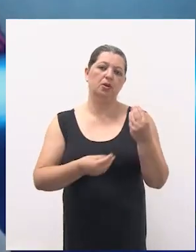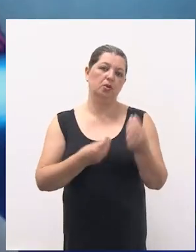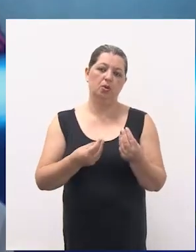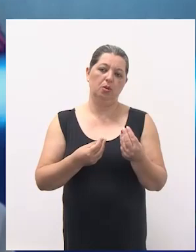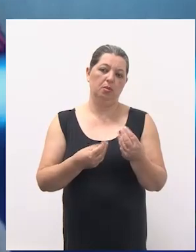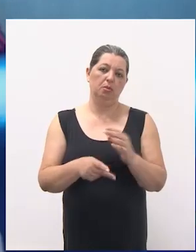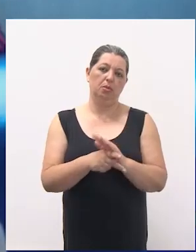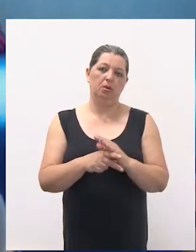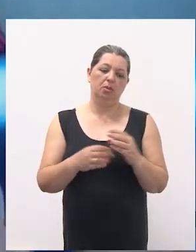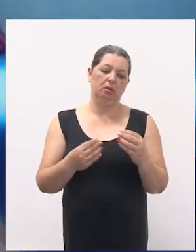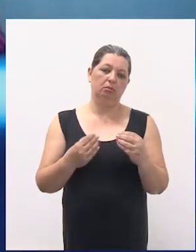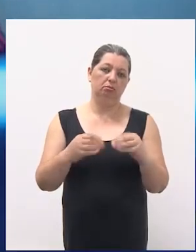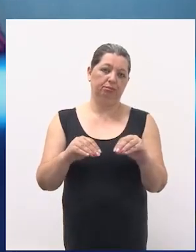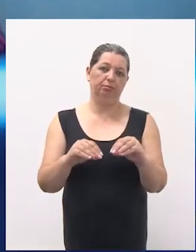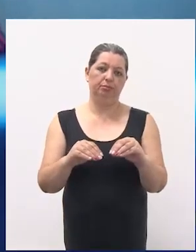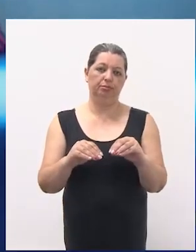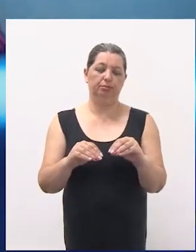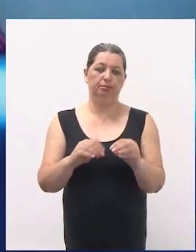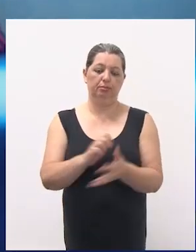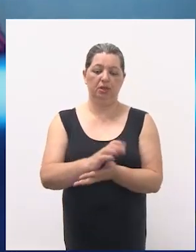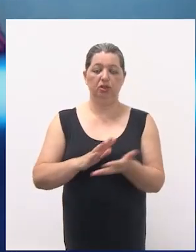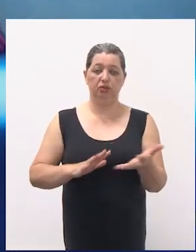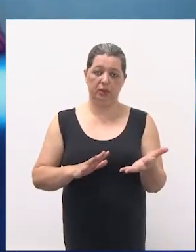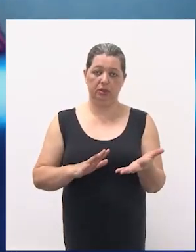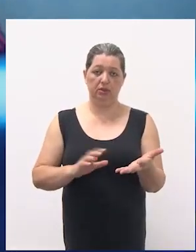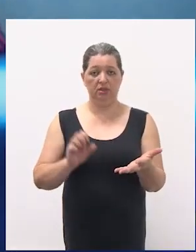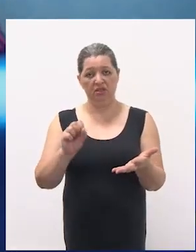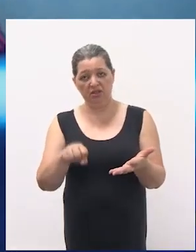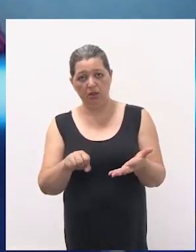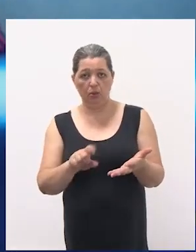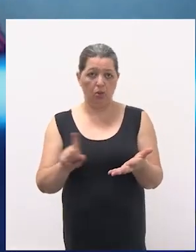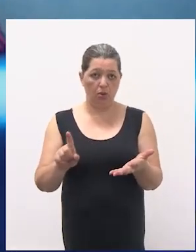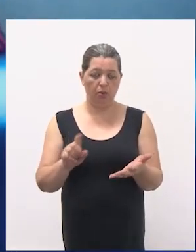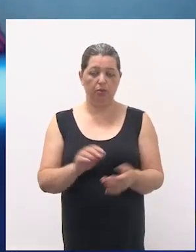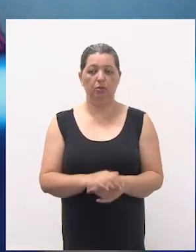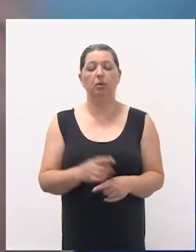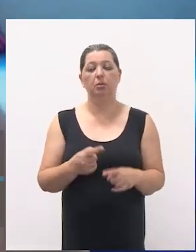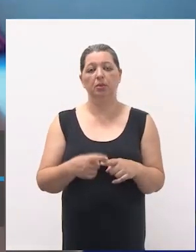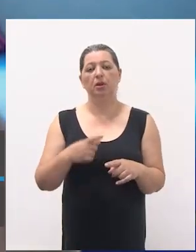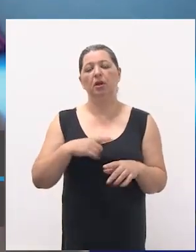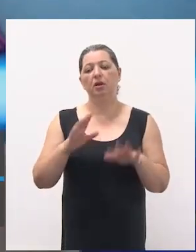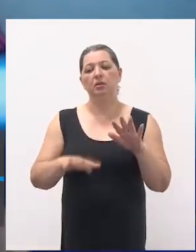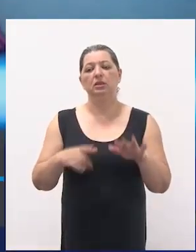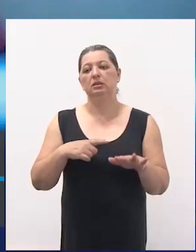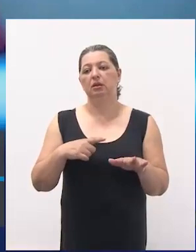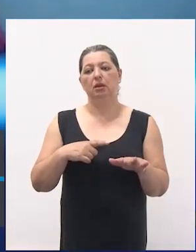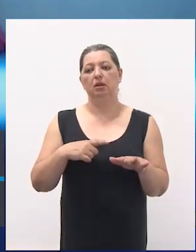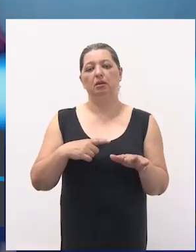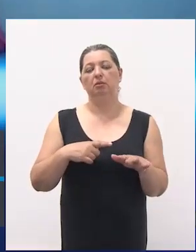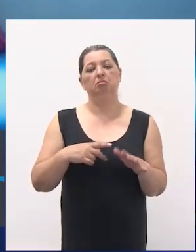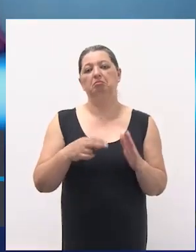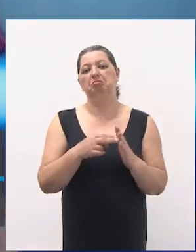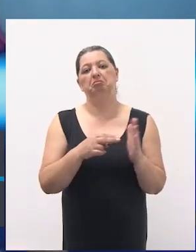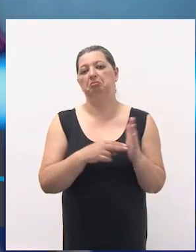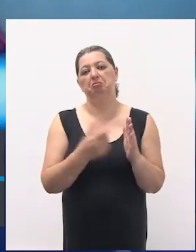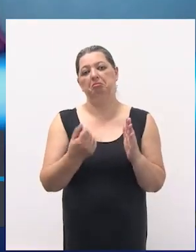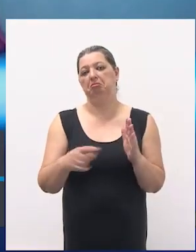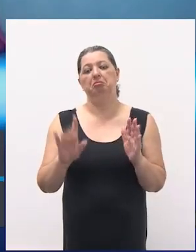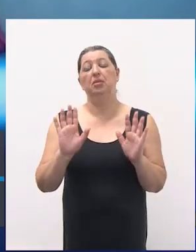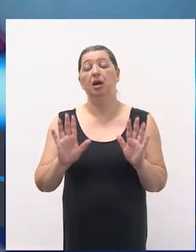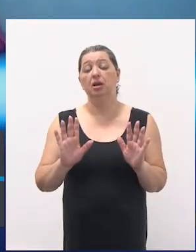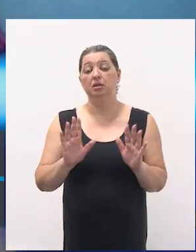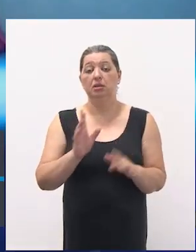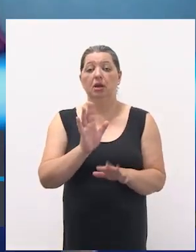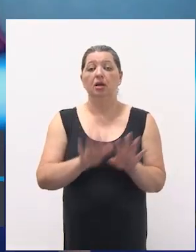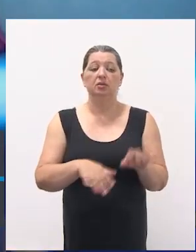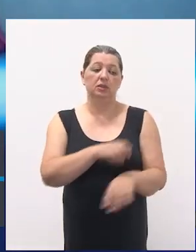entregaram, devolveram ou não a tarefa, porque também tem tarefas que a gente não tem nota, mas que o aluno